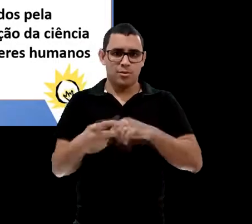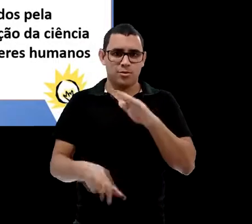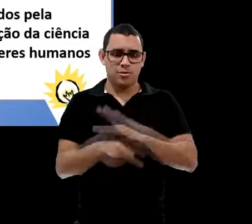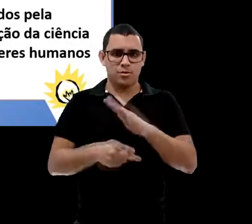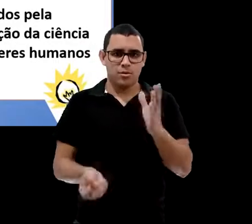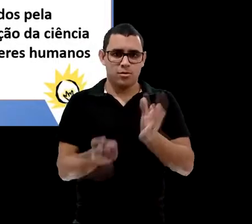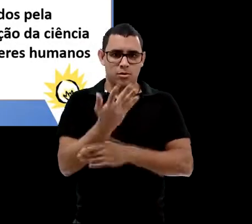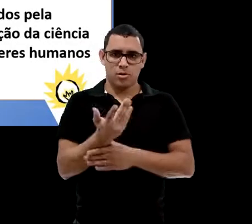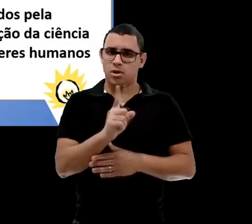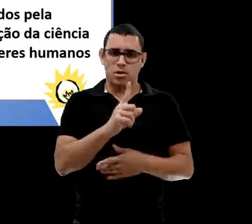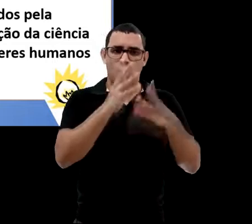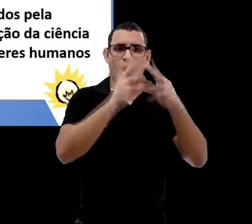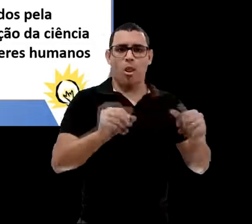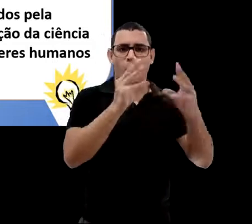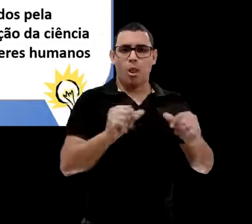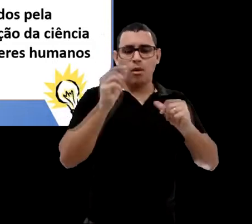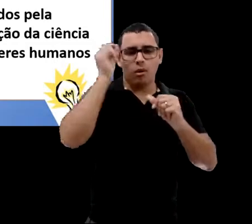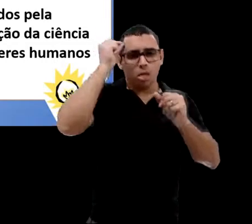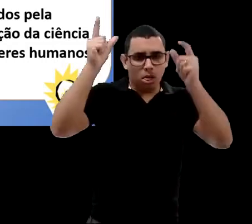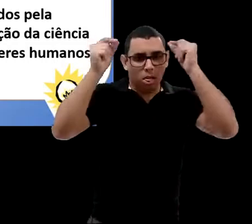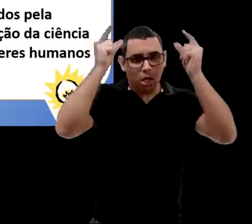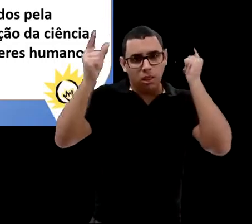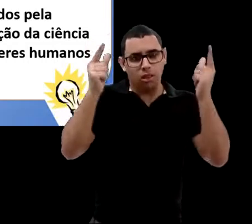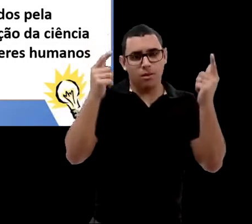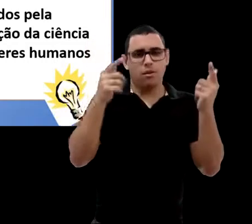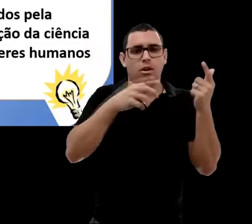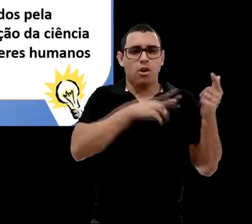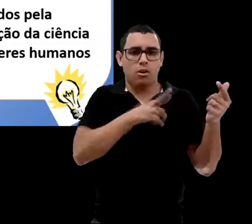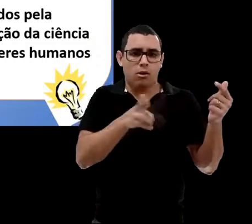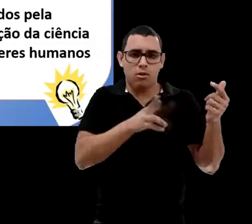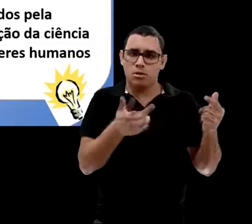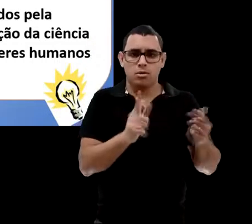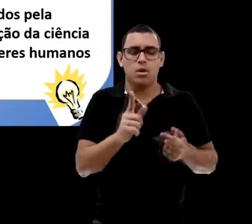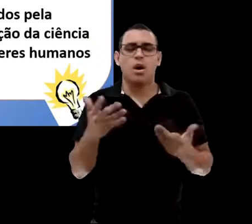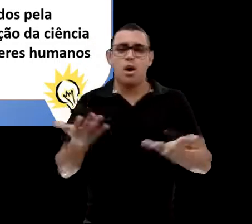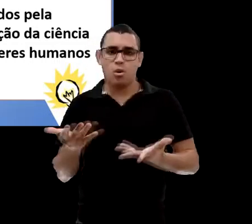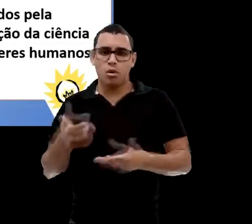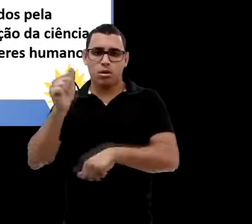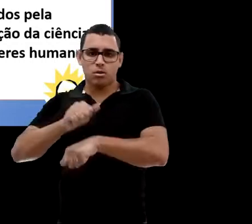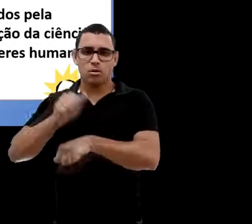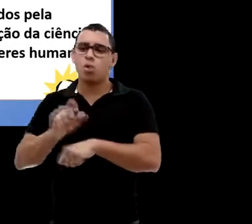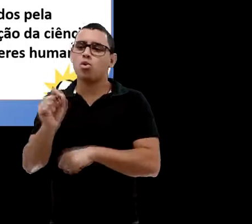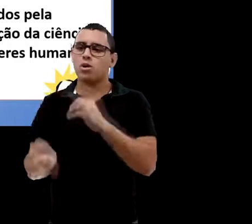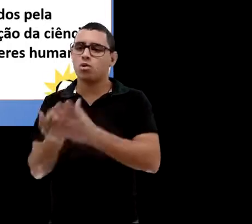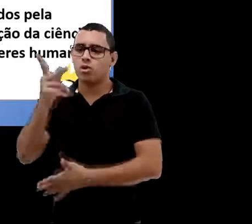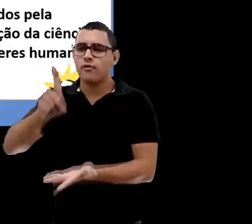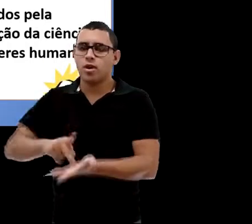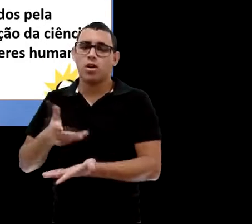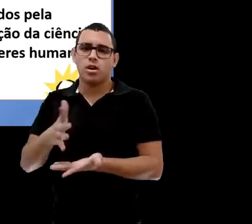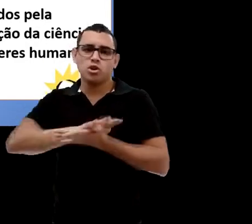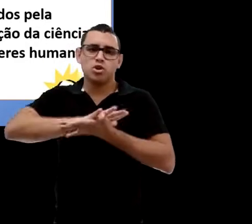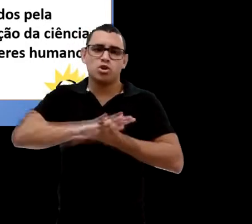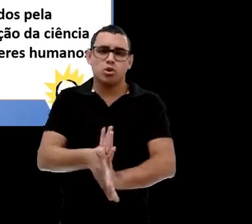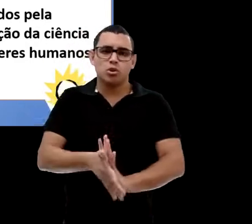justificados pela religião e passavam a ser explicados pela razão. Era a valorização da ciência e da racionalidade como forma de eliminar